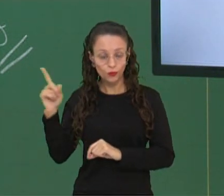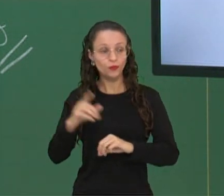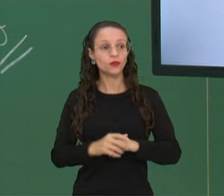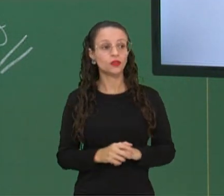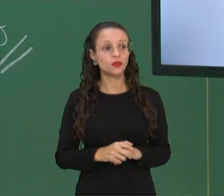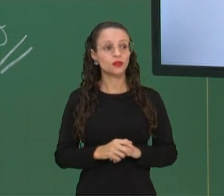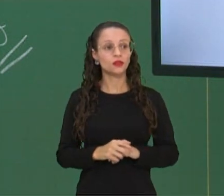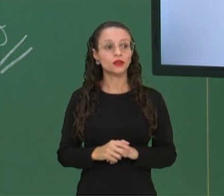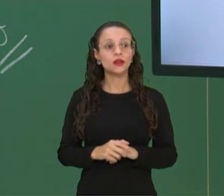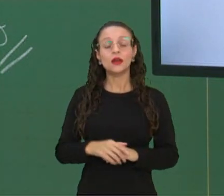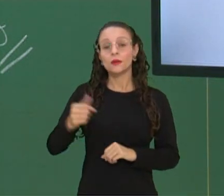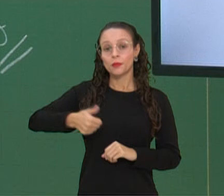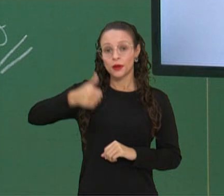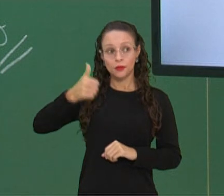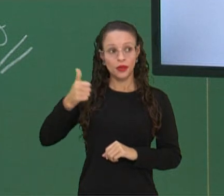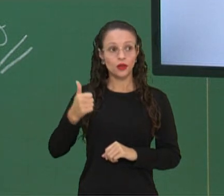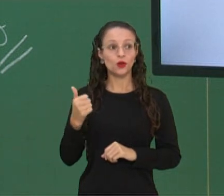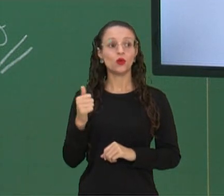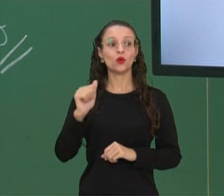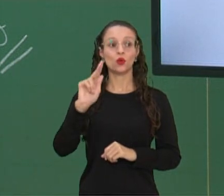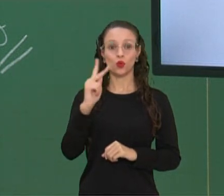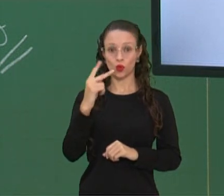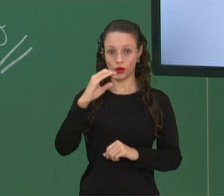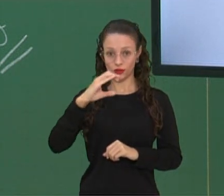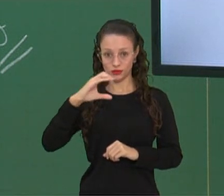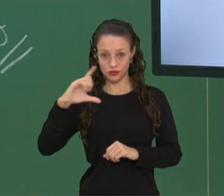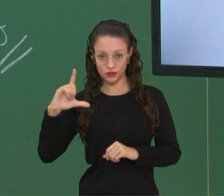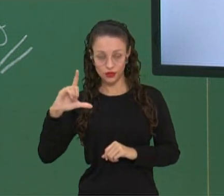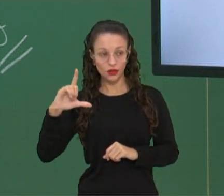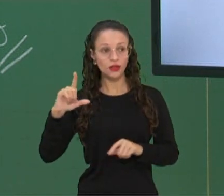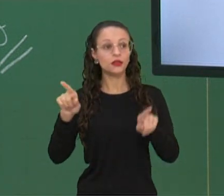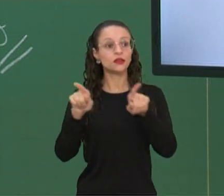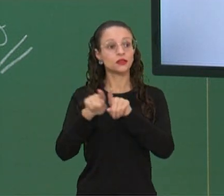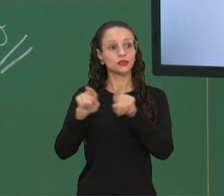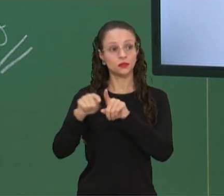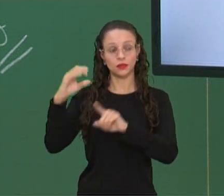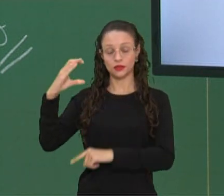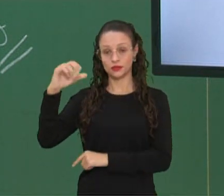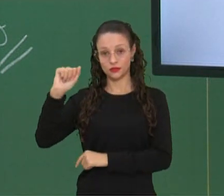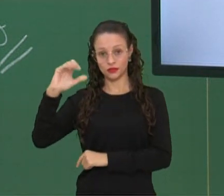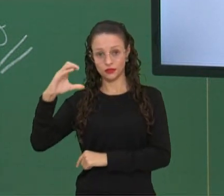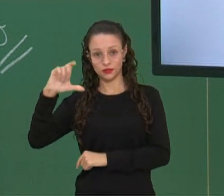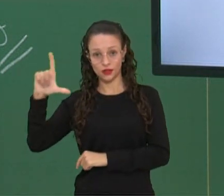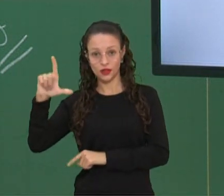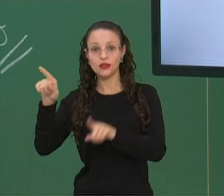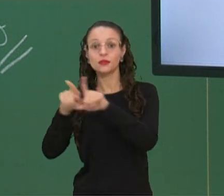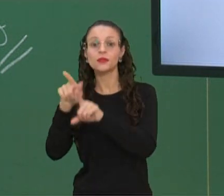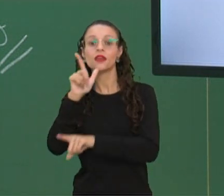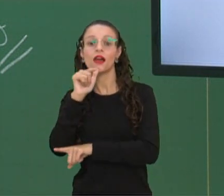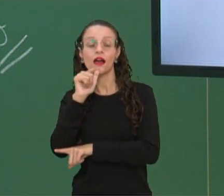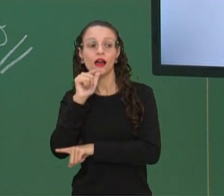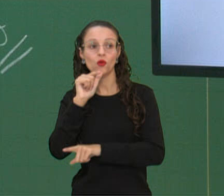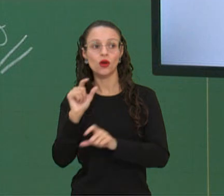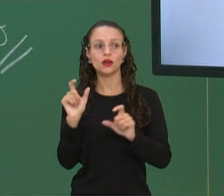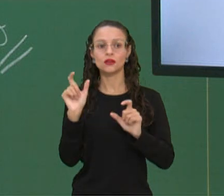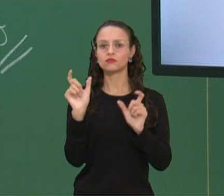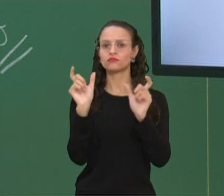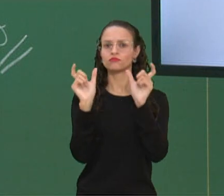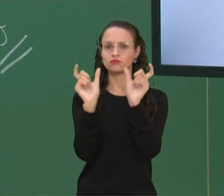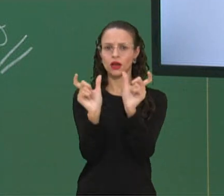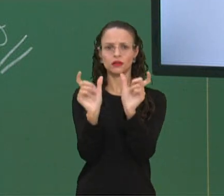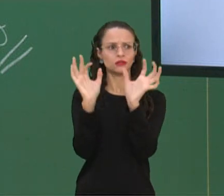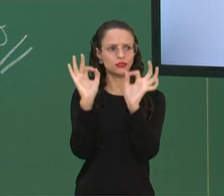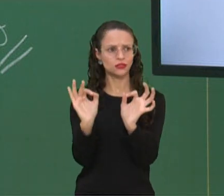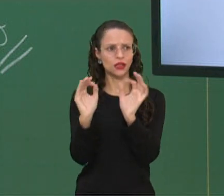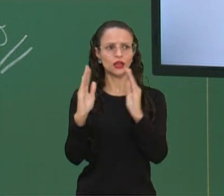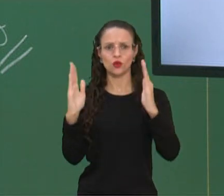de interesse meu o ácido clorídrico, o cloreto de cálcio e a água, e eles estão na posição correta. Esse para o lado